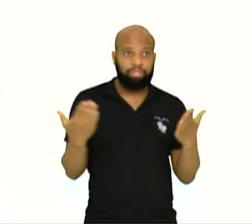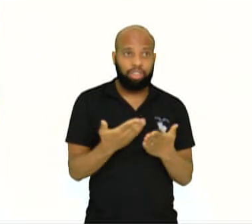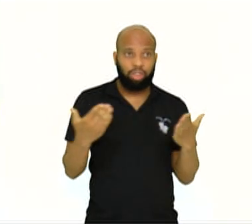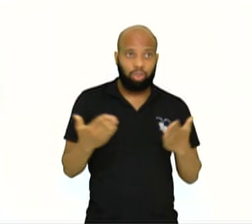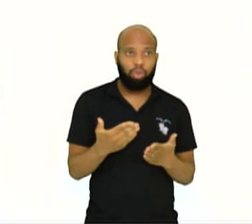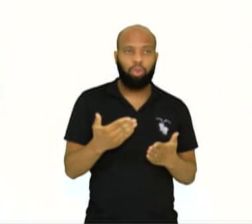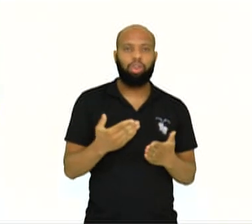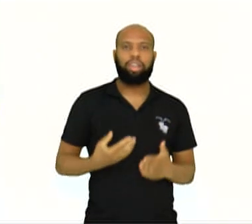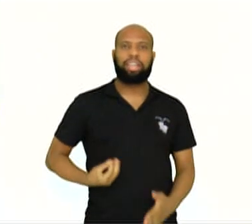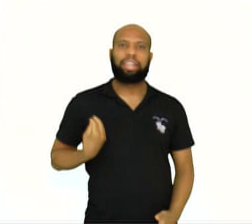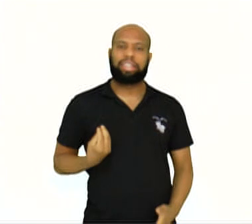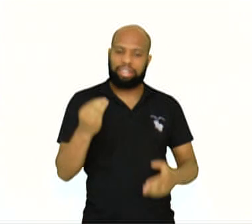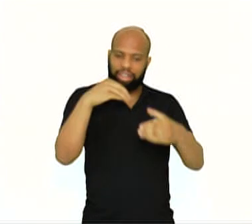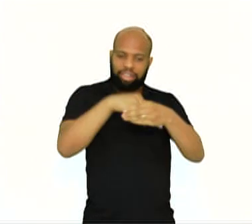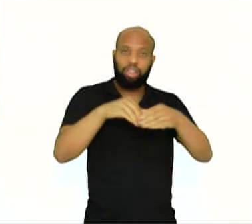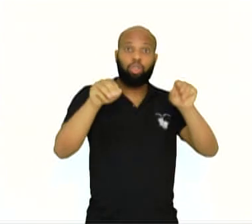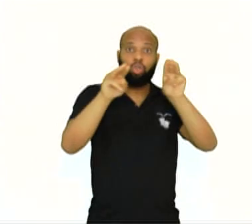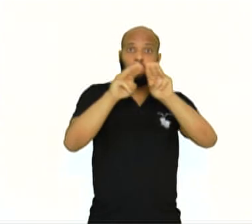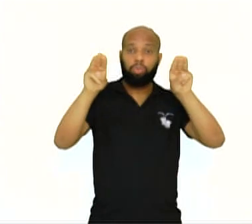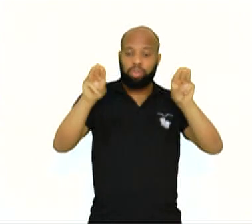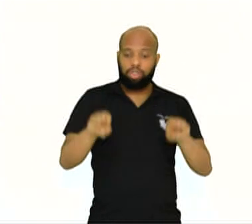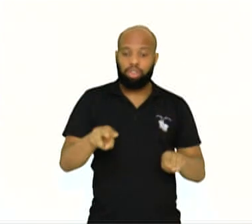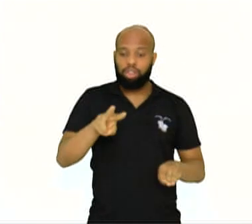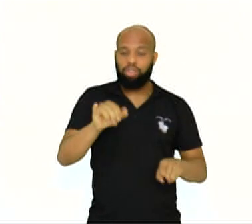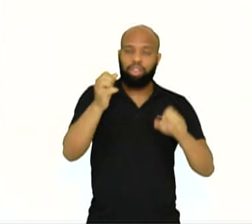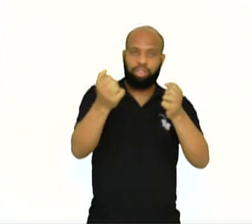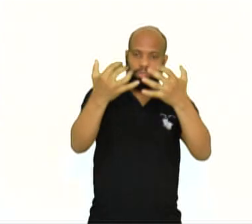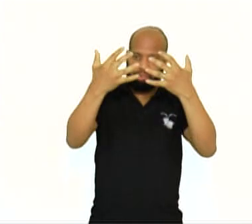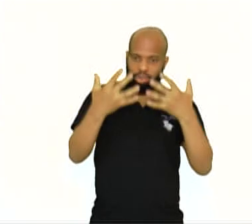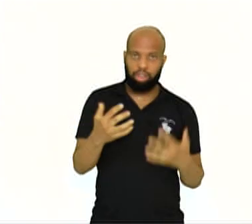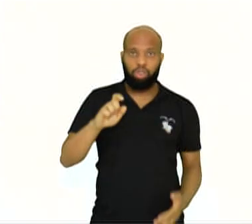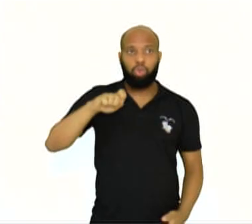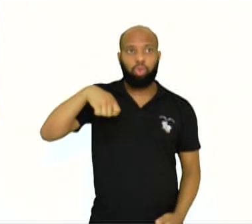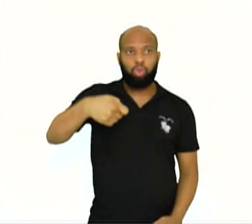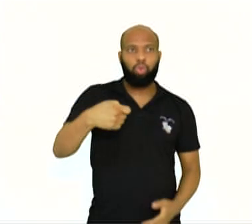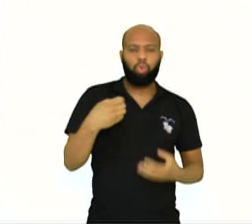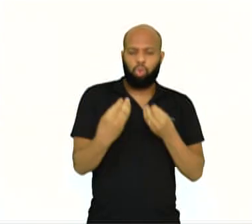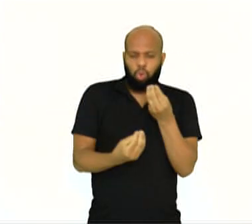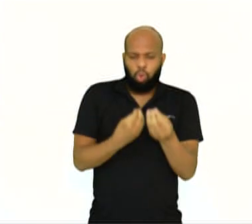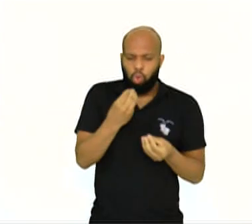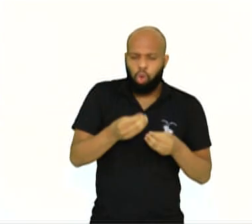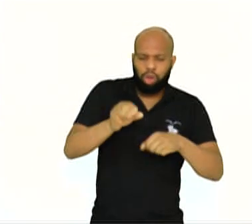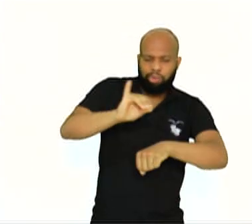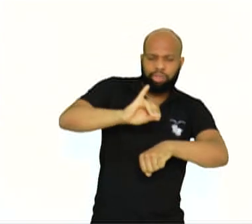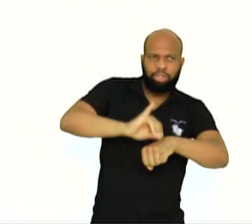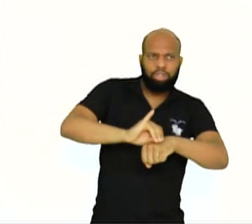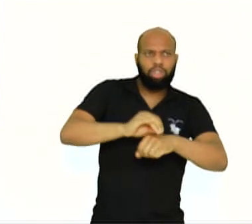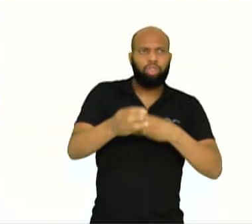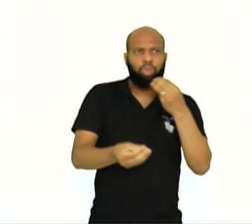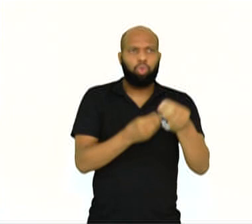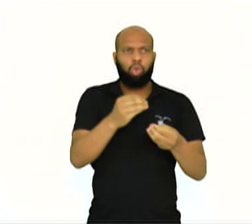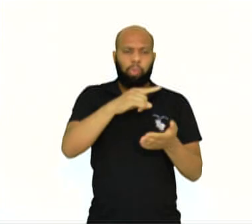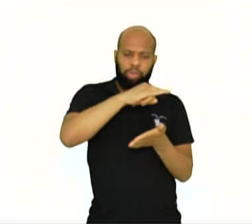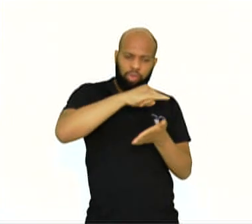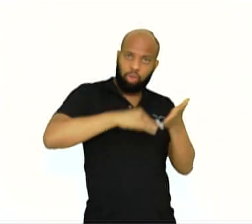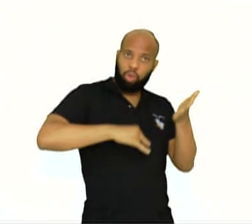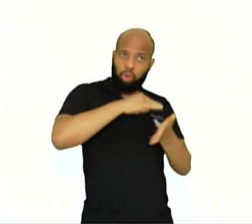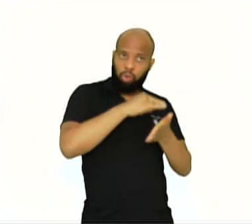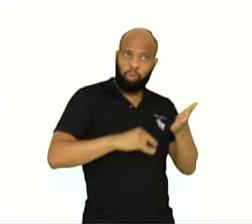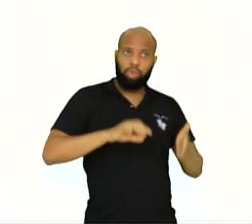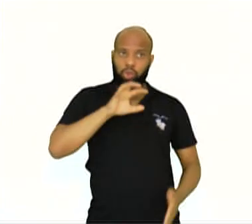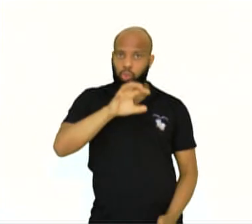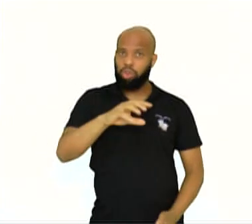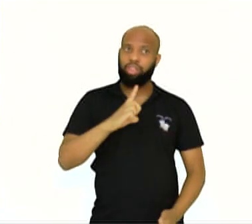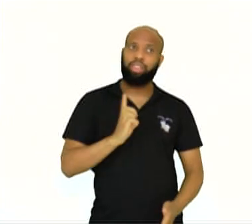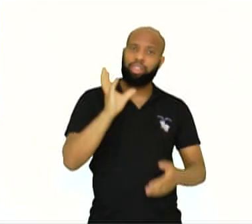uma parte do museu que vai contar um pouco sobre como esses objetos, como esses documentos, eles